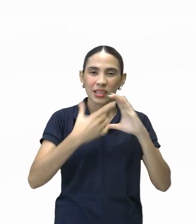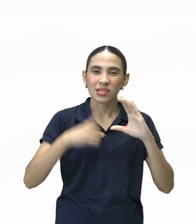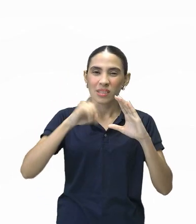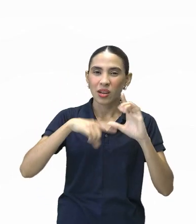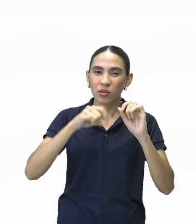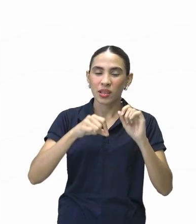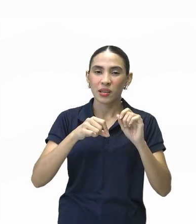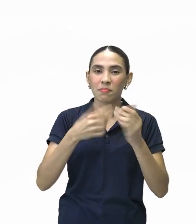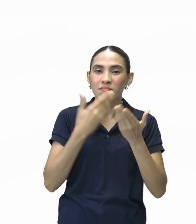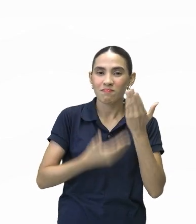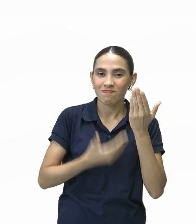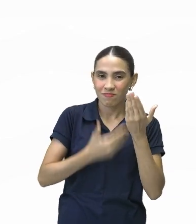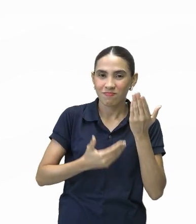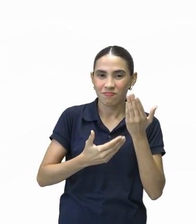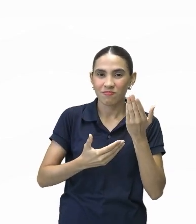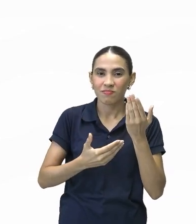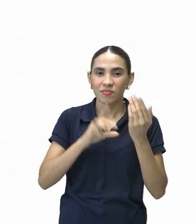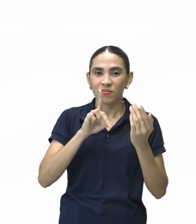são